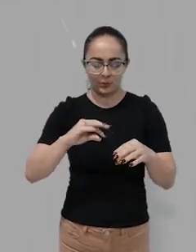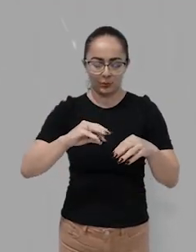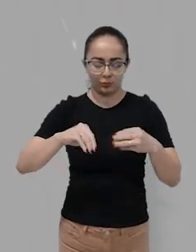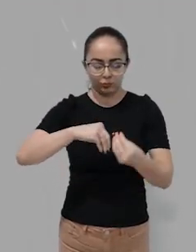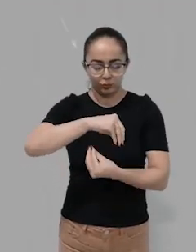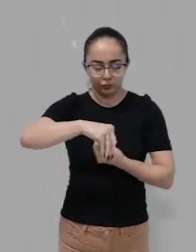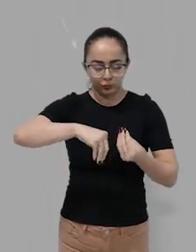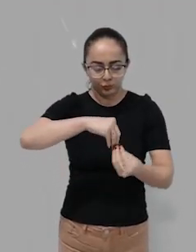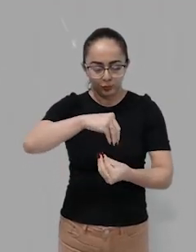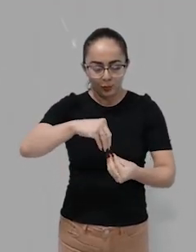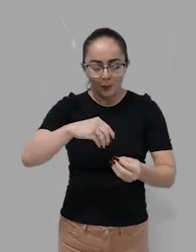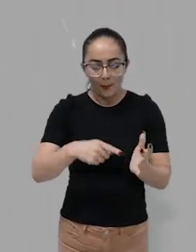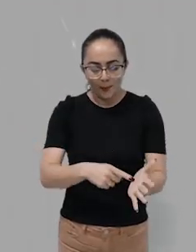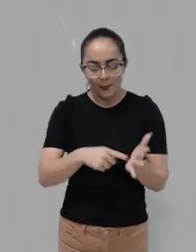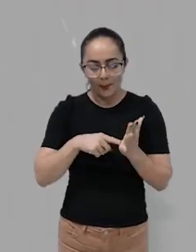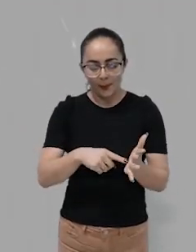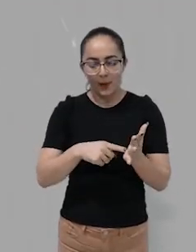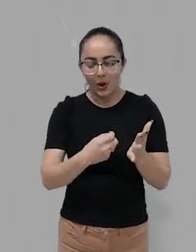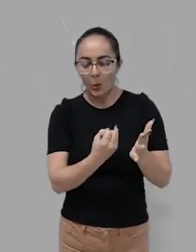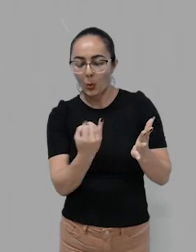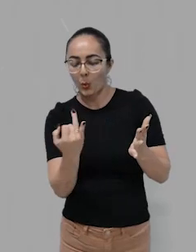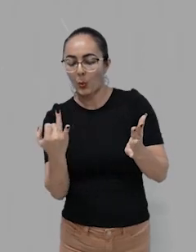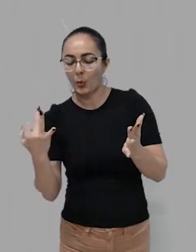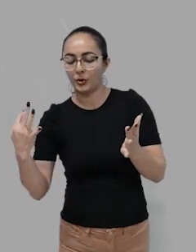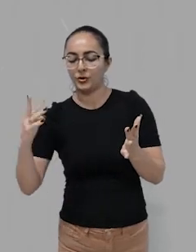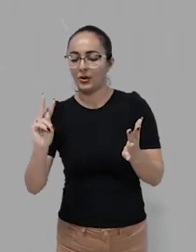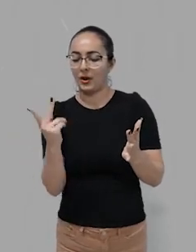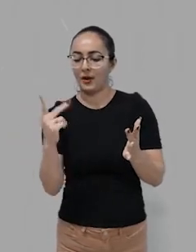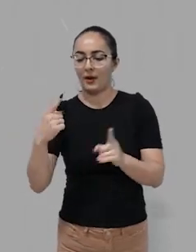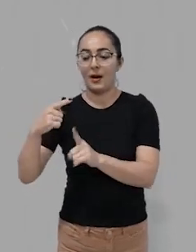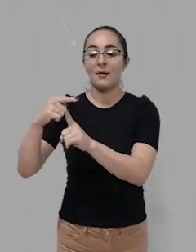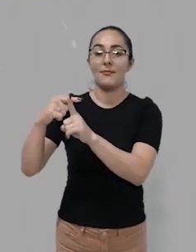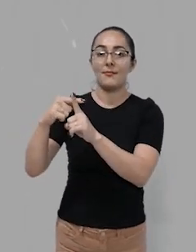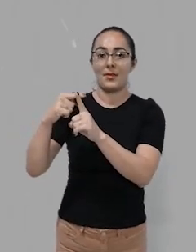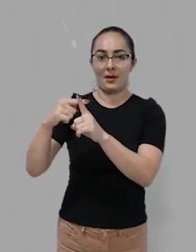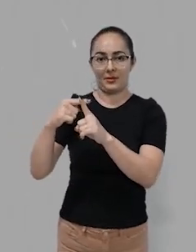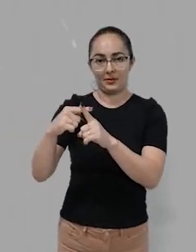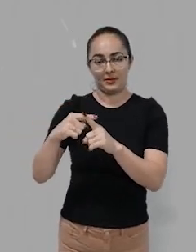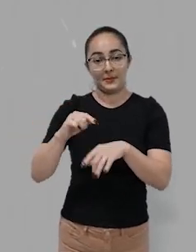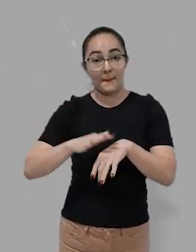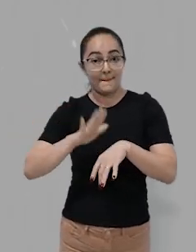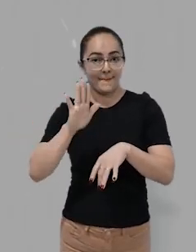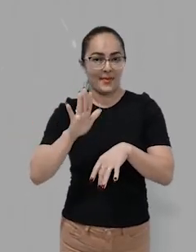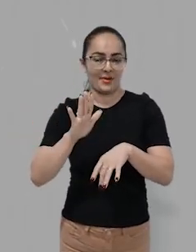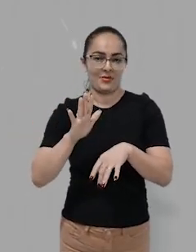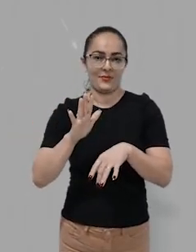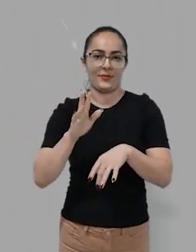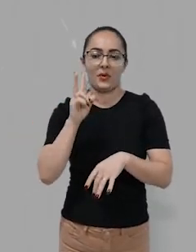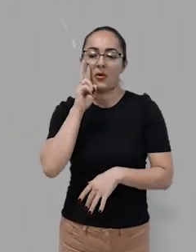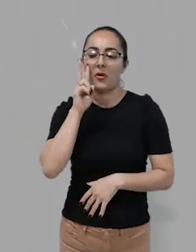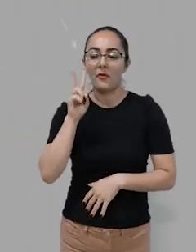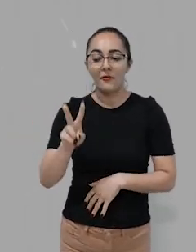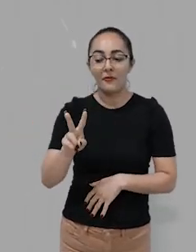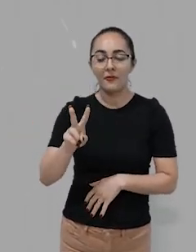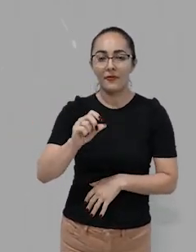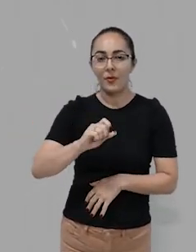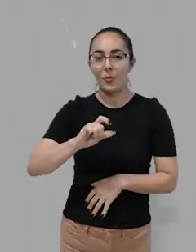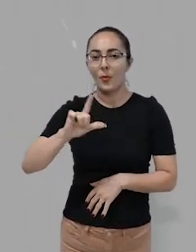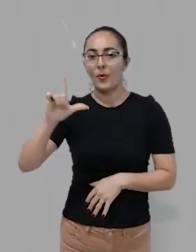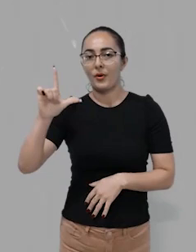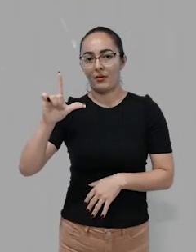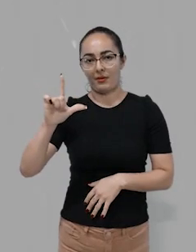H+ maior. E a gente consegue visualizar isso por meio do grau de ionização. Então é só observar na